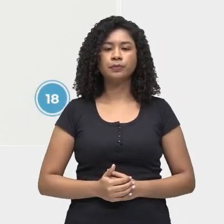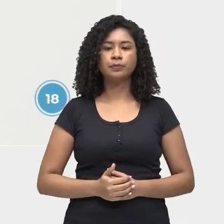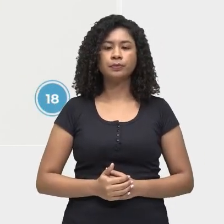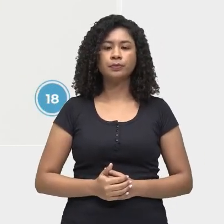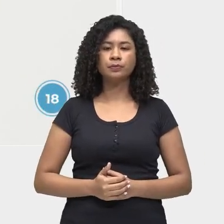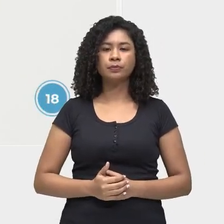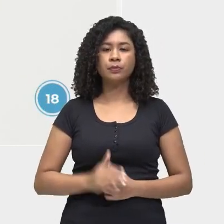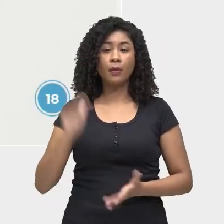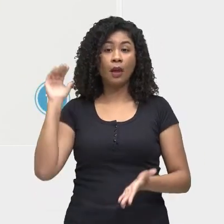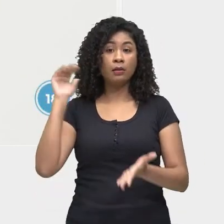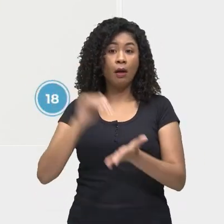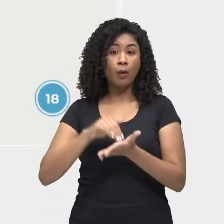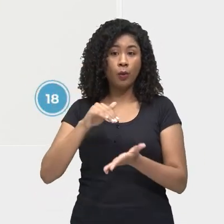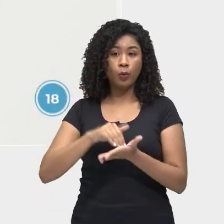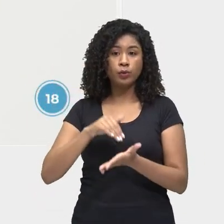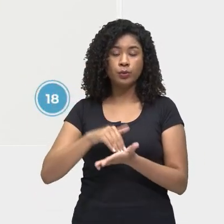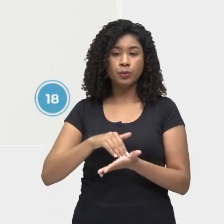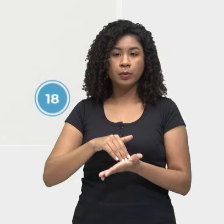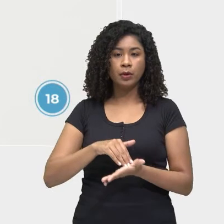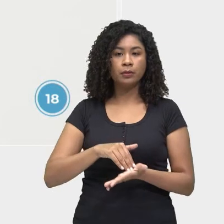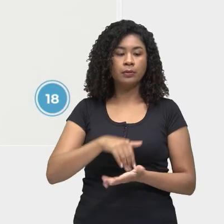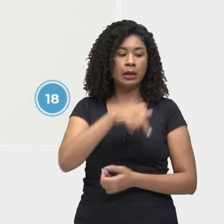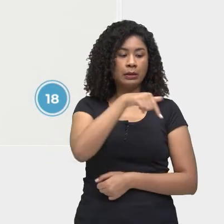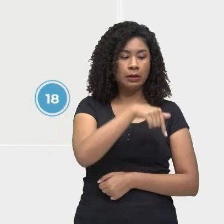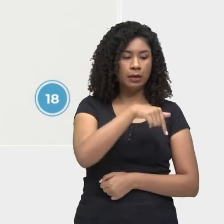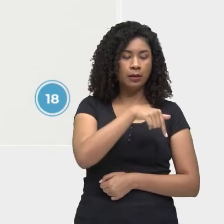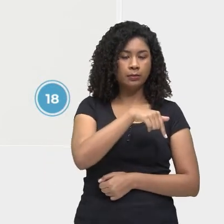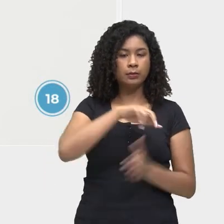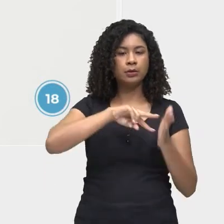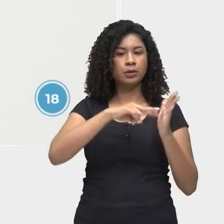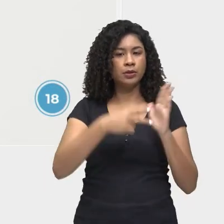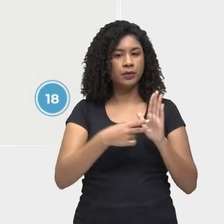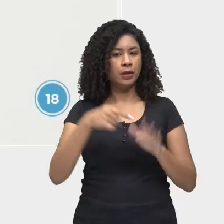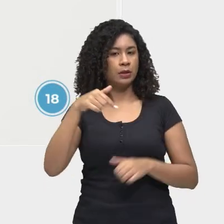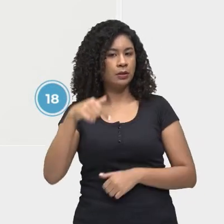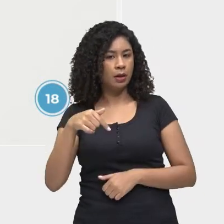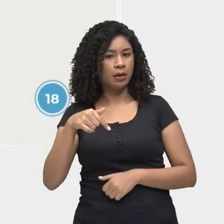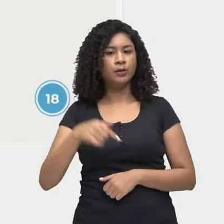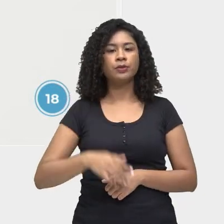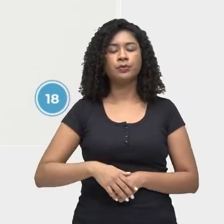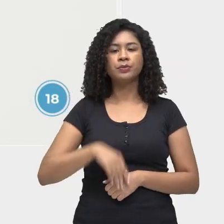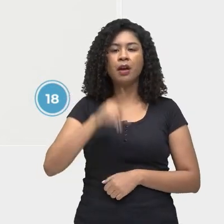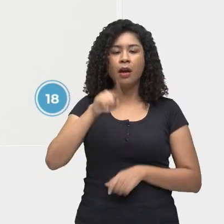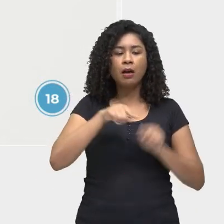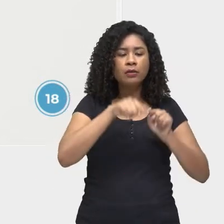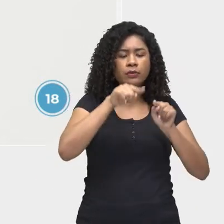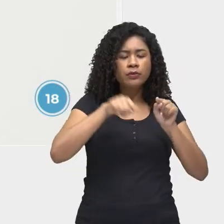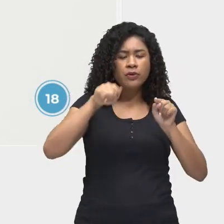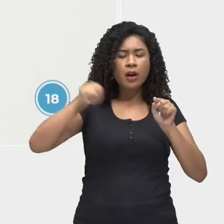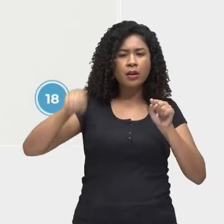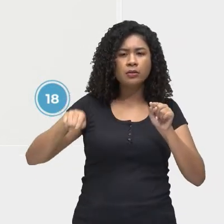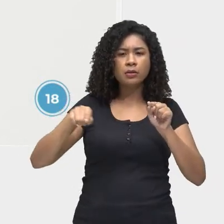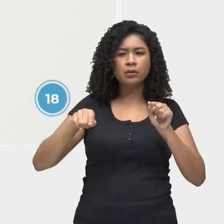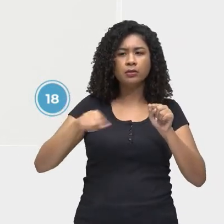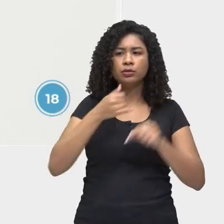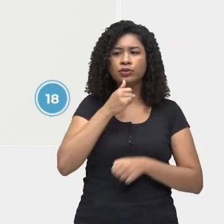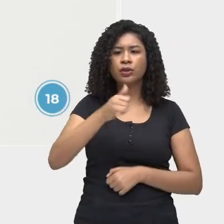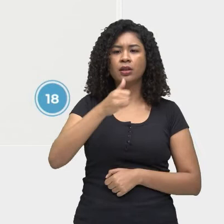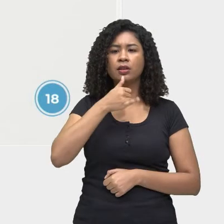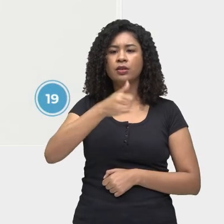7, que é a camada Q, certo? E são os níveis de energia que estão aí